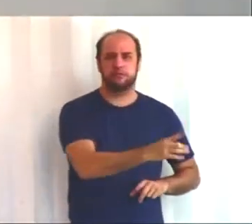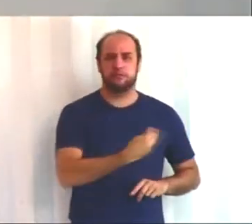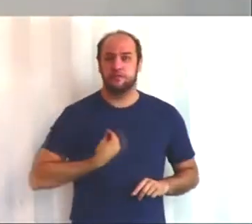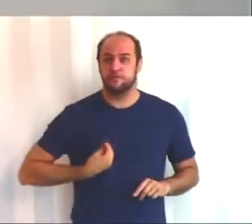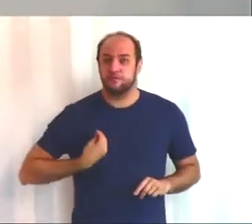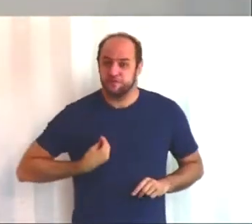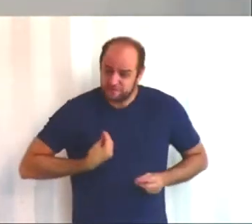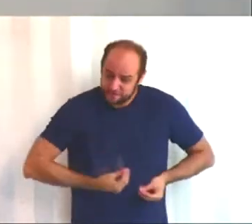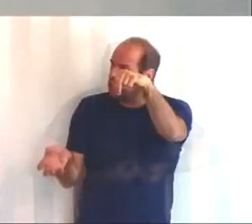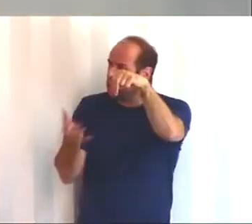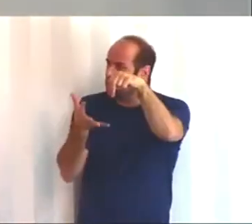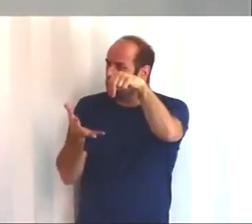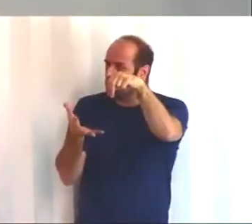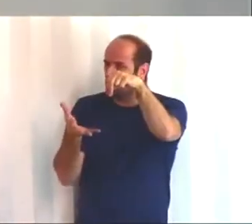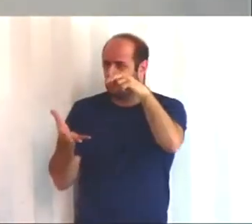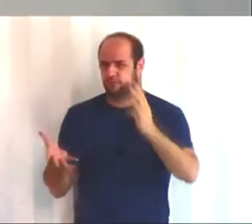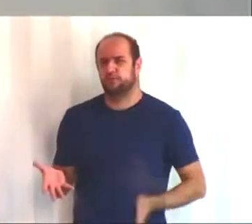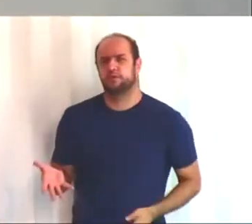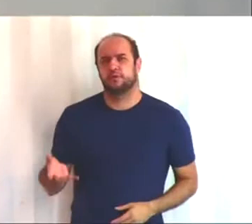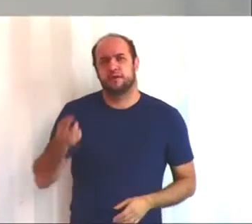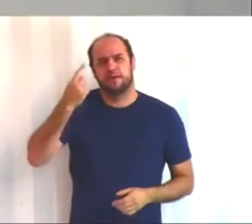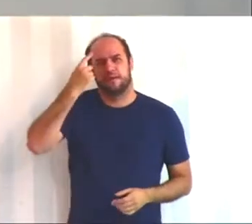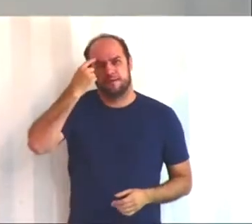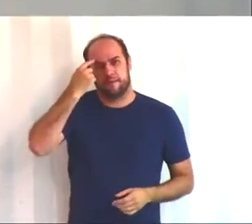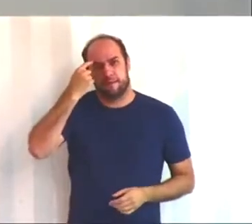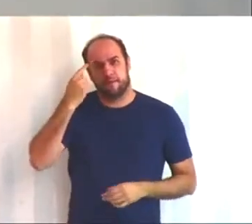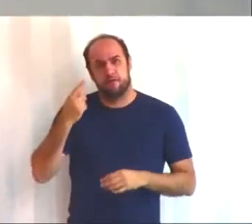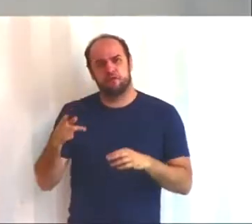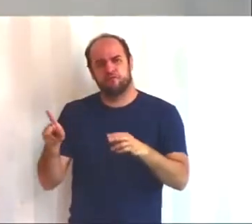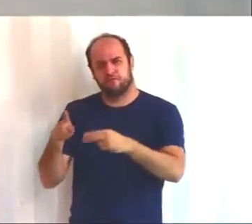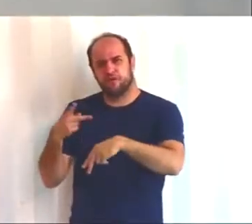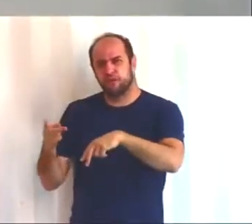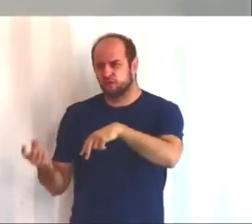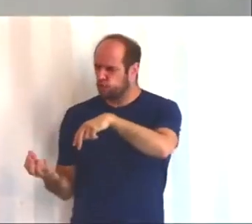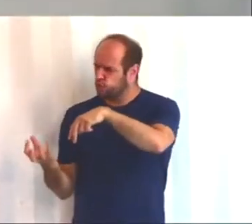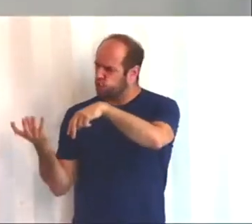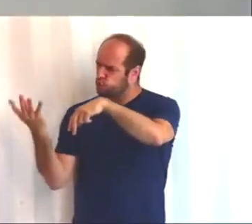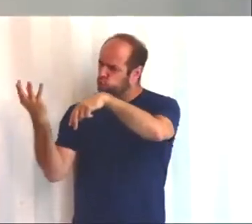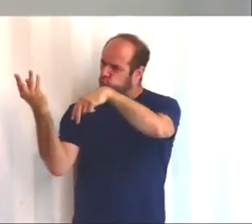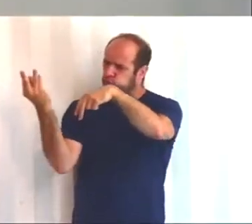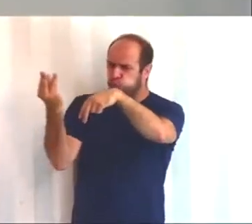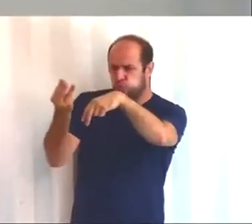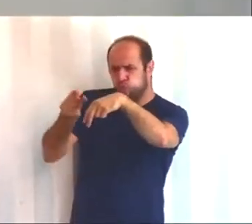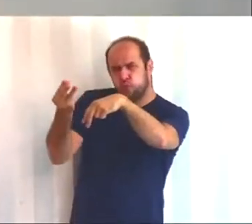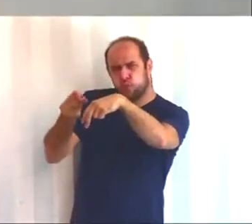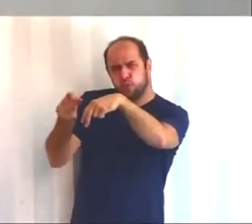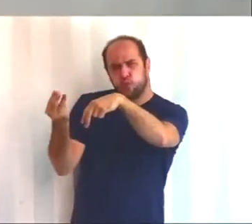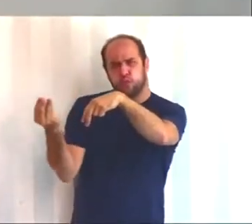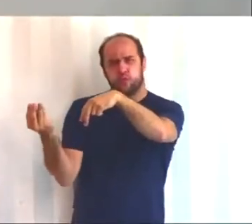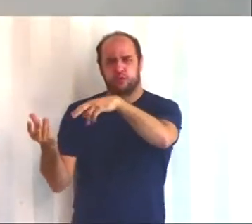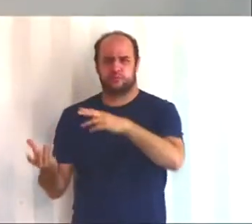vida. Bom, isso já para o norte, e um vento estivesse empurrando isso para a